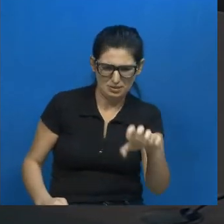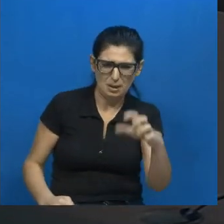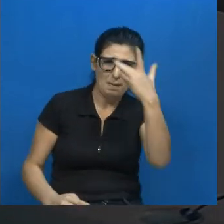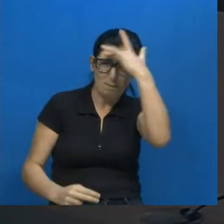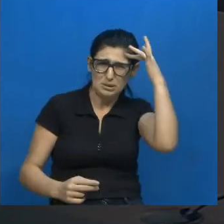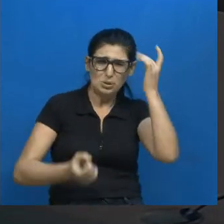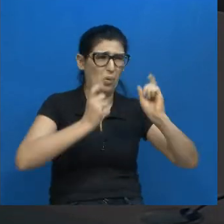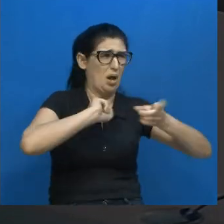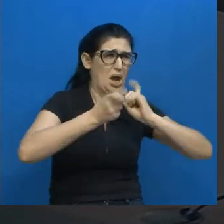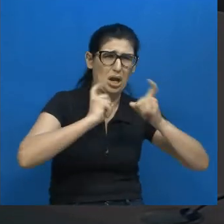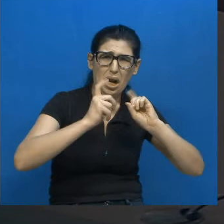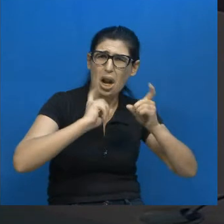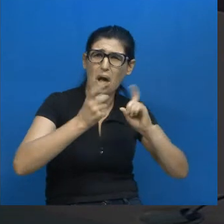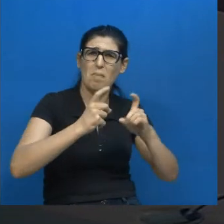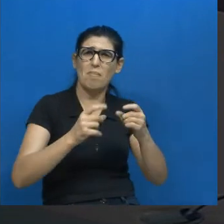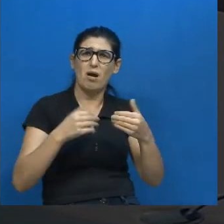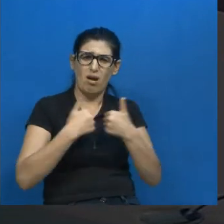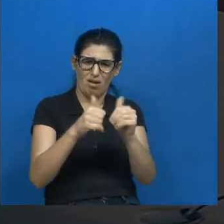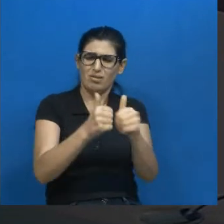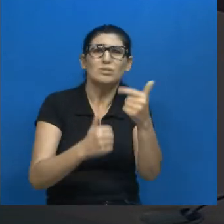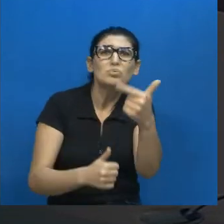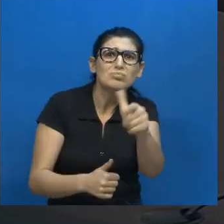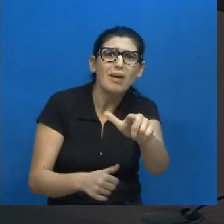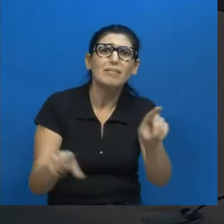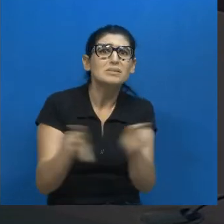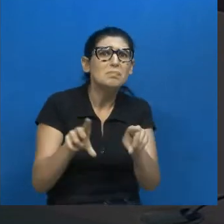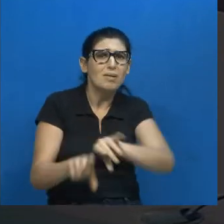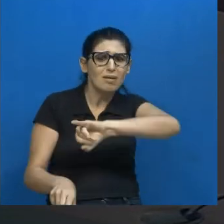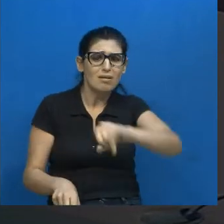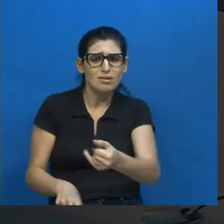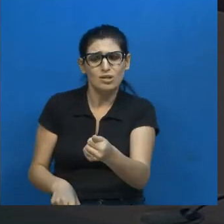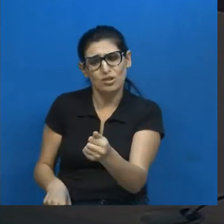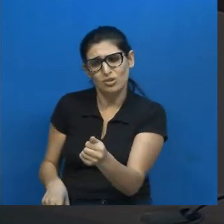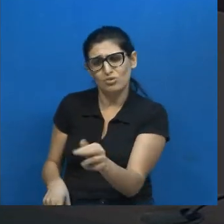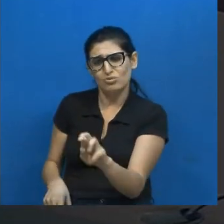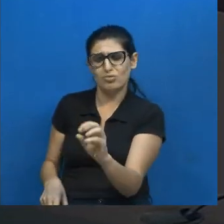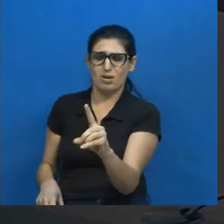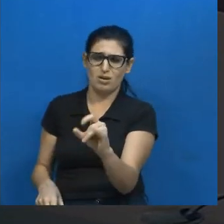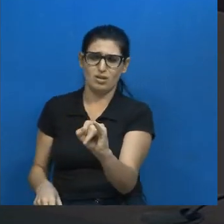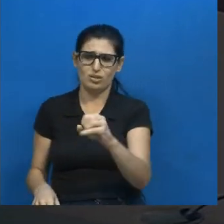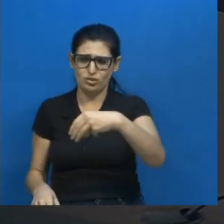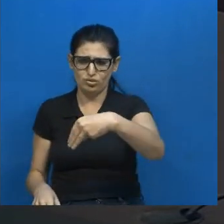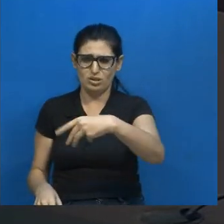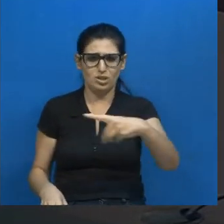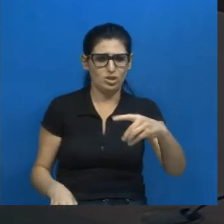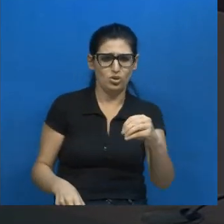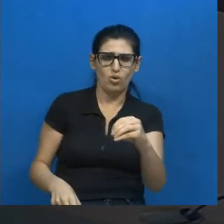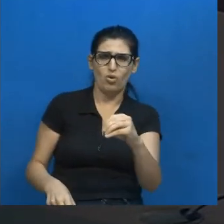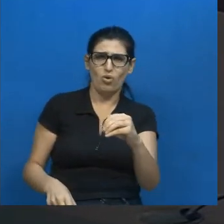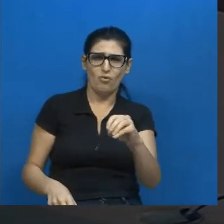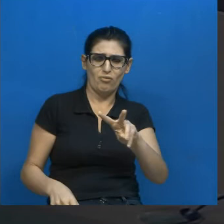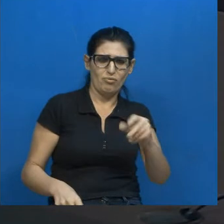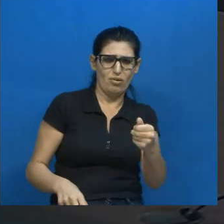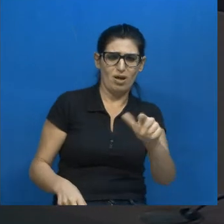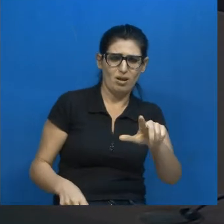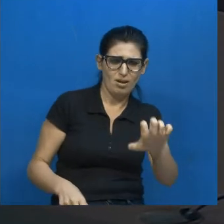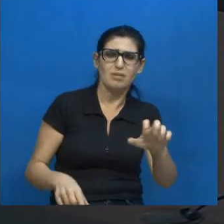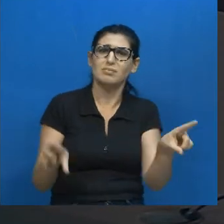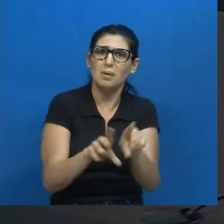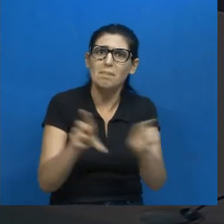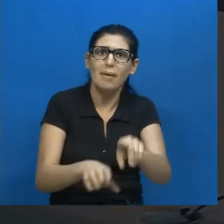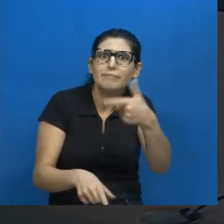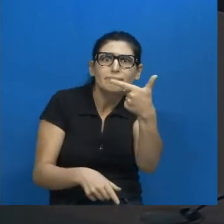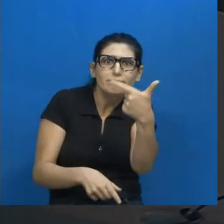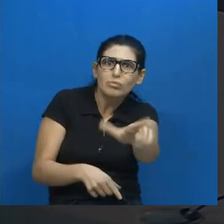local. Jardim Campo Grande, Jardim do Vale. Eles vêm reclamar para mim. Reclama para quem? Para os vereadores. Vereador que anda, vereador que está